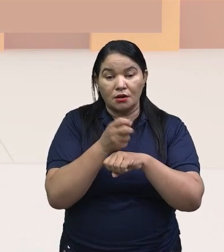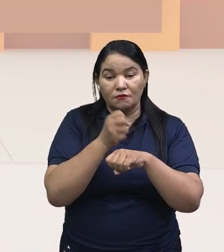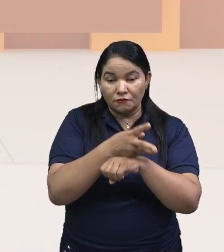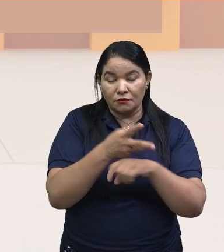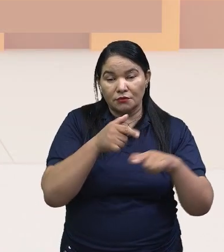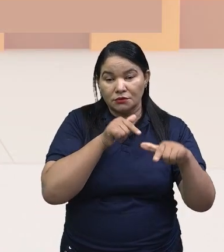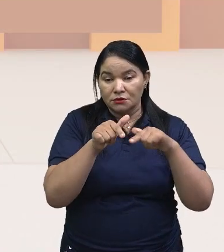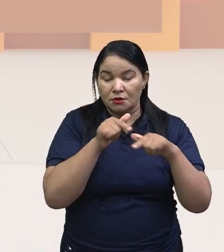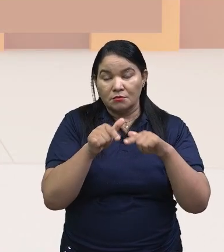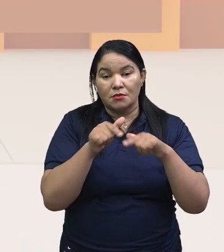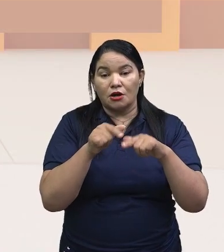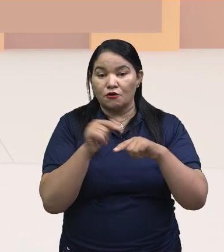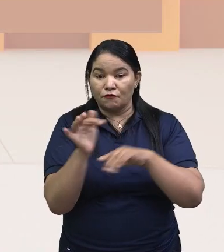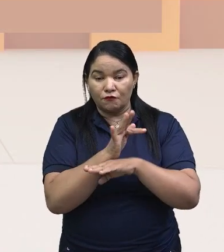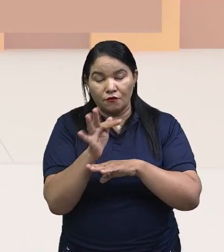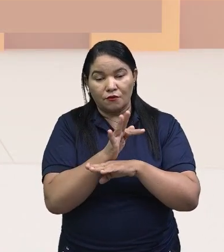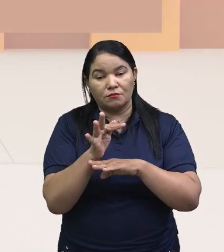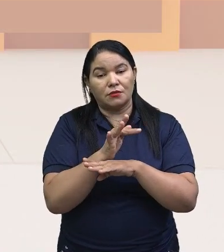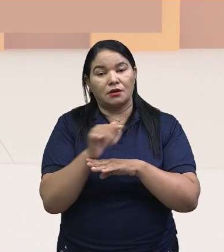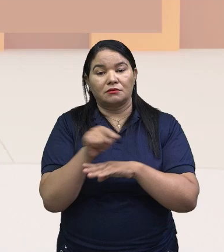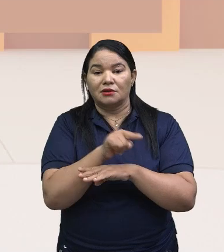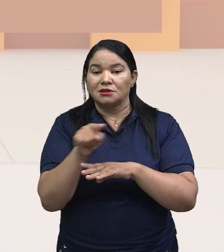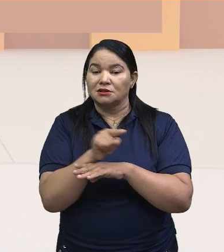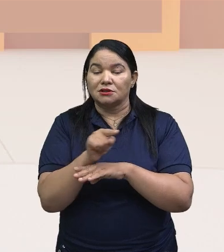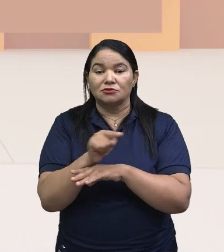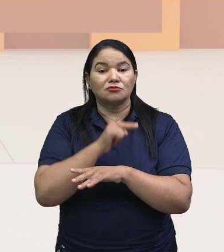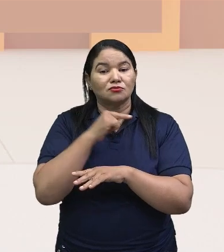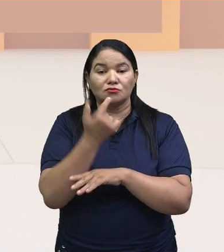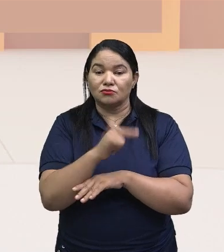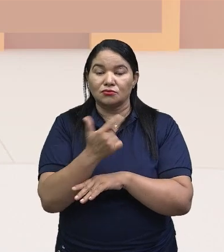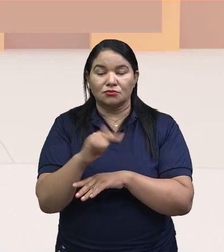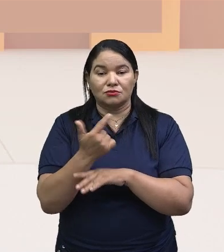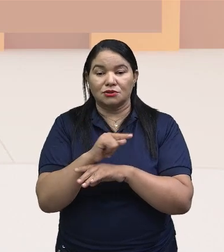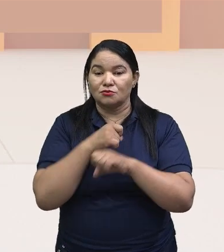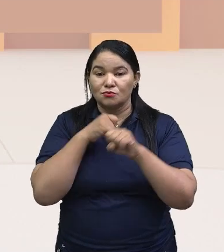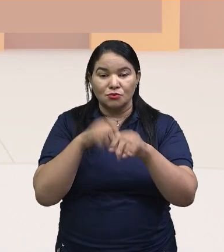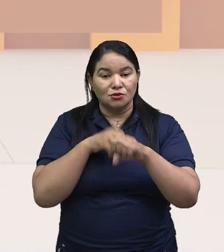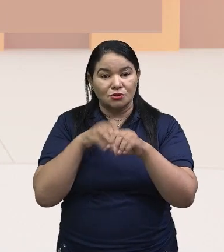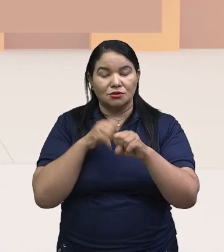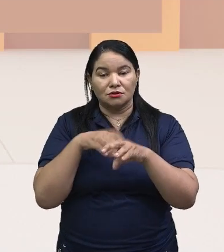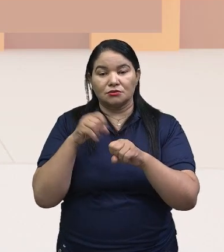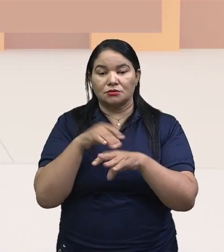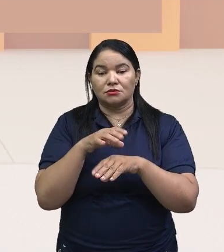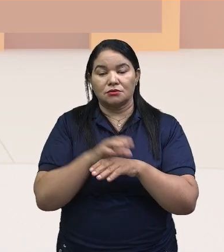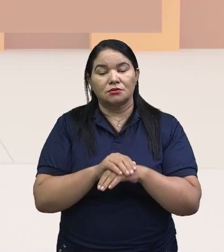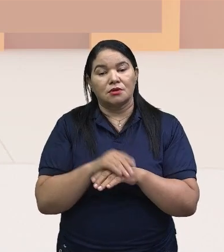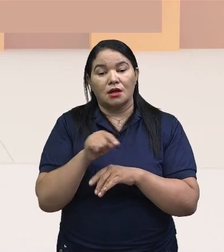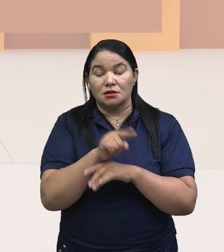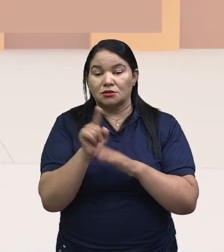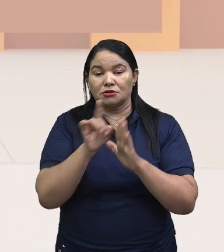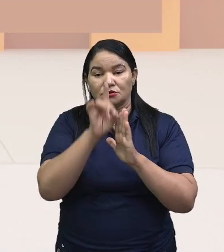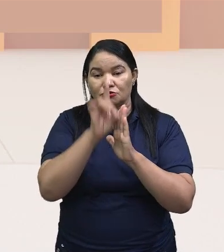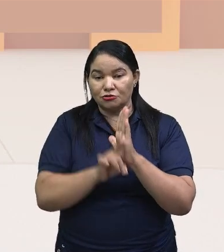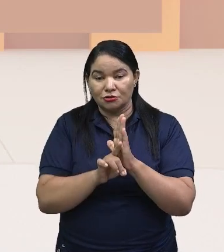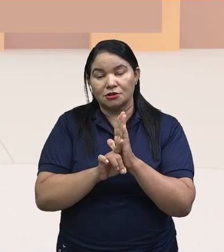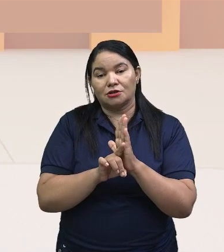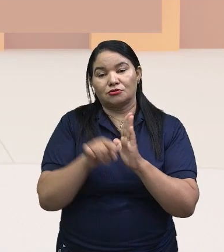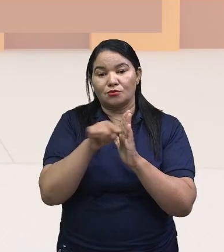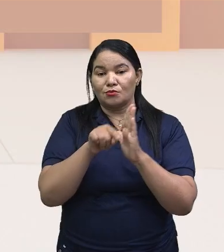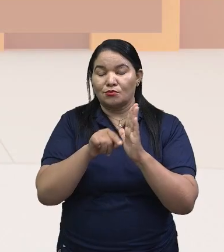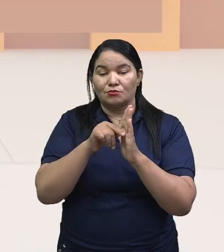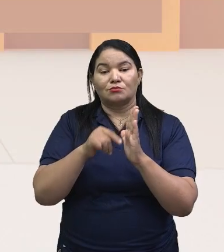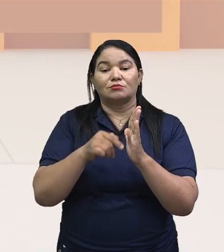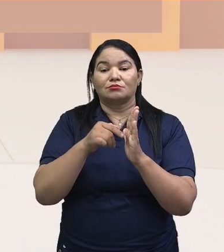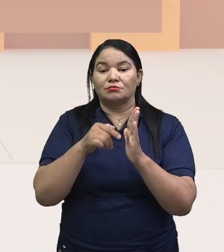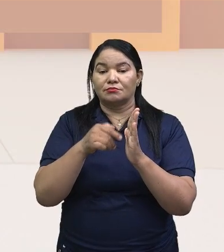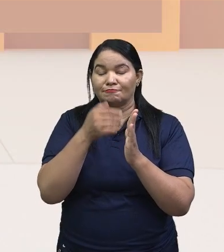trabalho formal, então não tiveram acesso à educação, eles tiveram basicamente os seus direitos civis